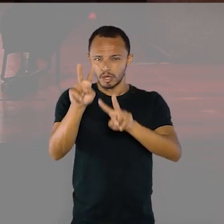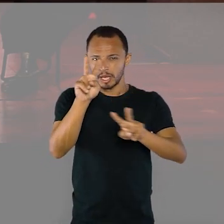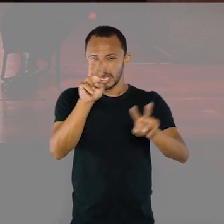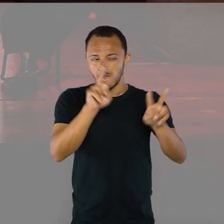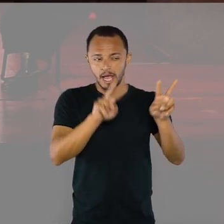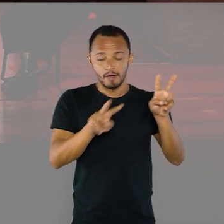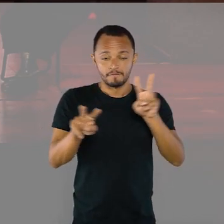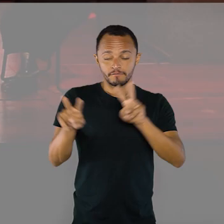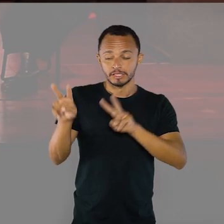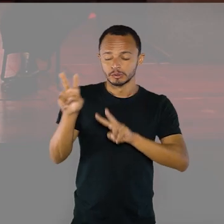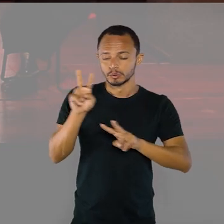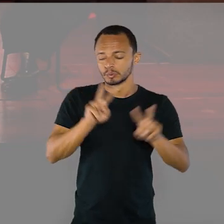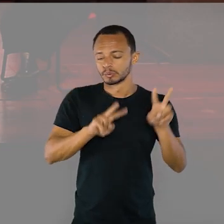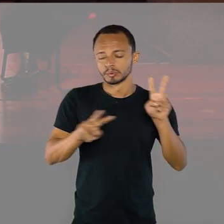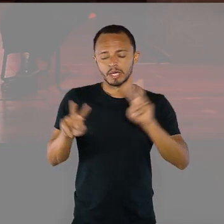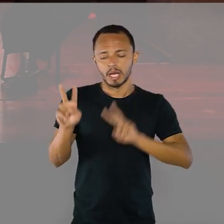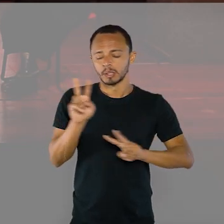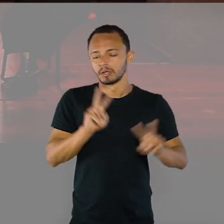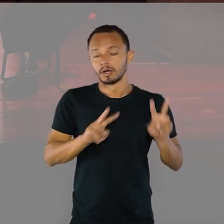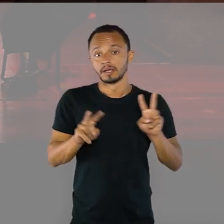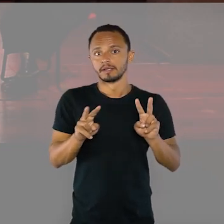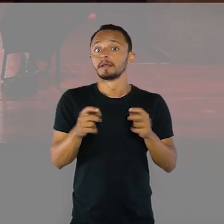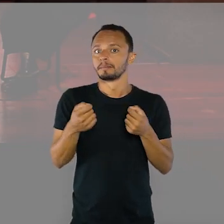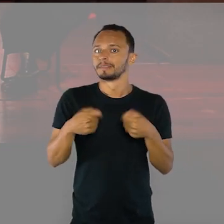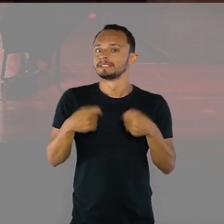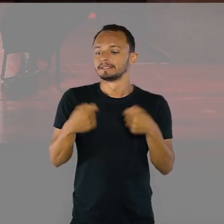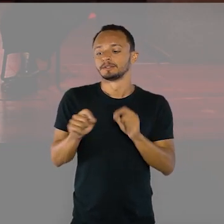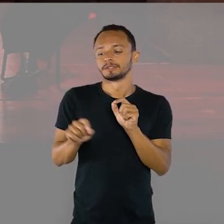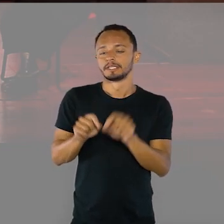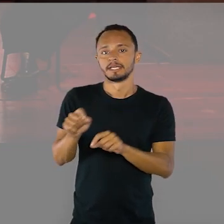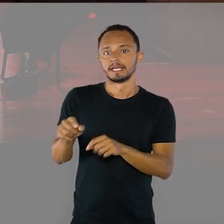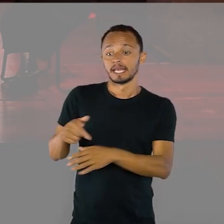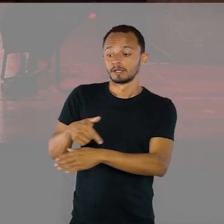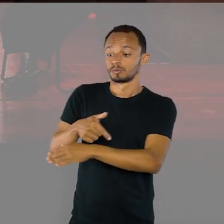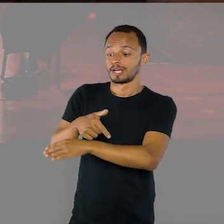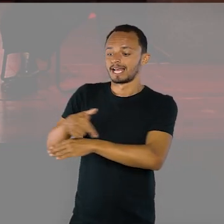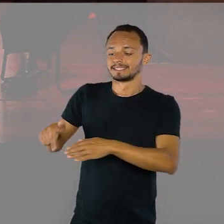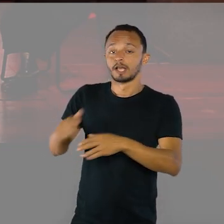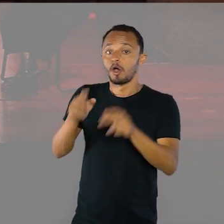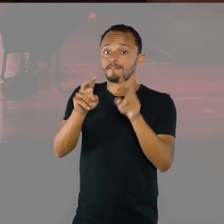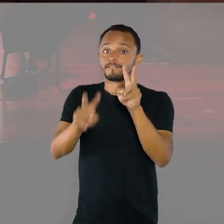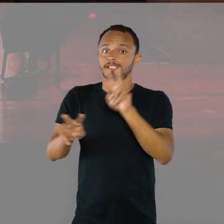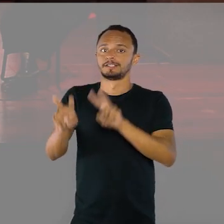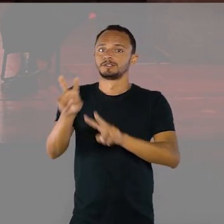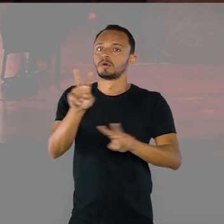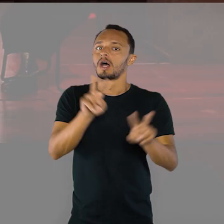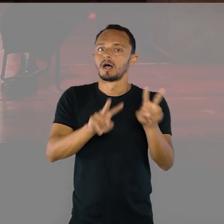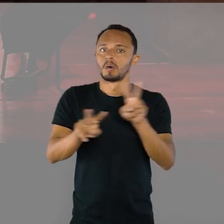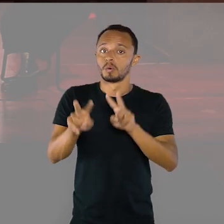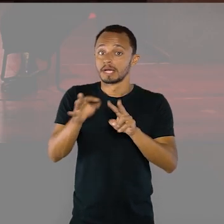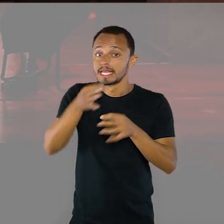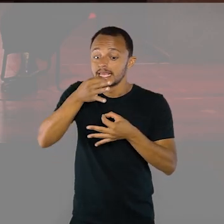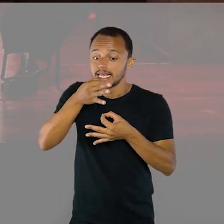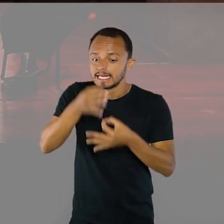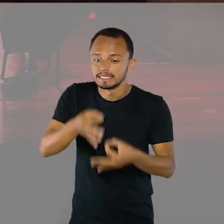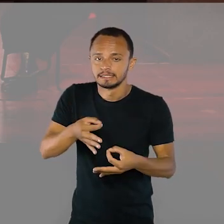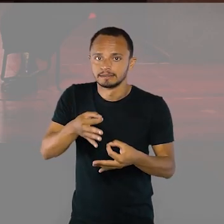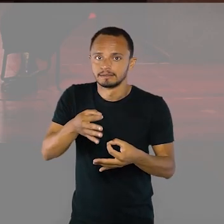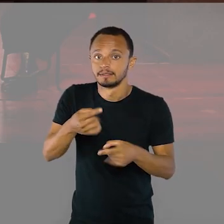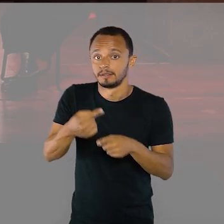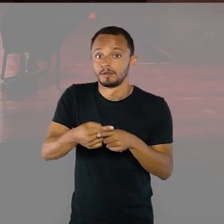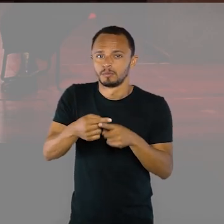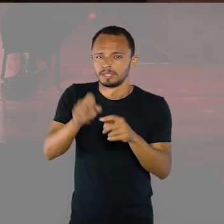de estudantes, de jovens educados a verem as imagens criticamente, né? Para que não só as recebam